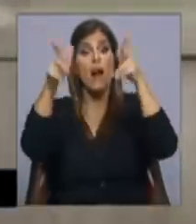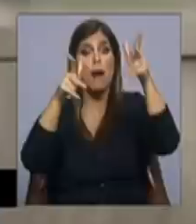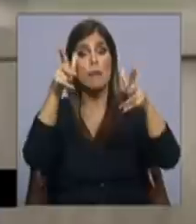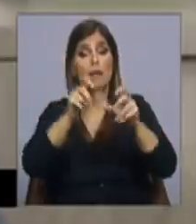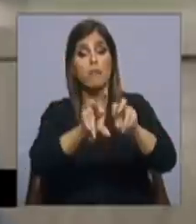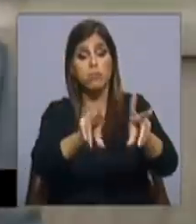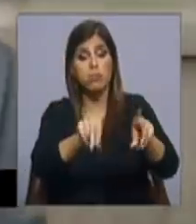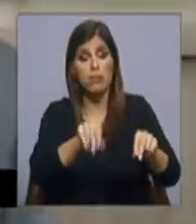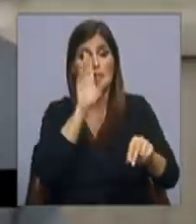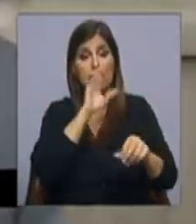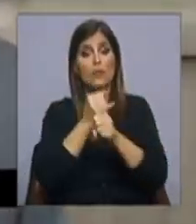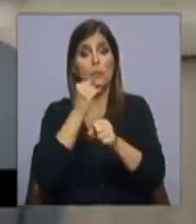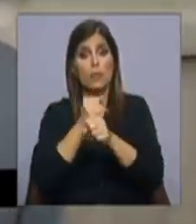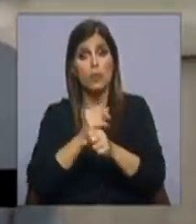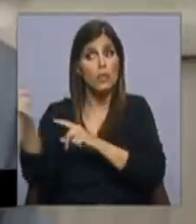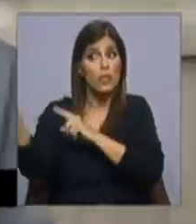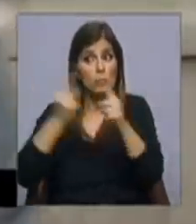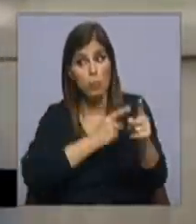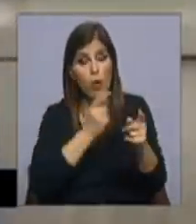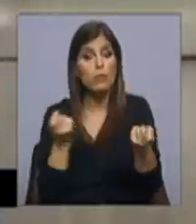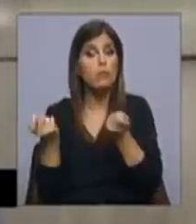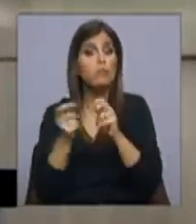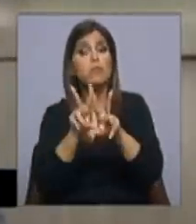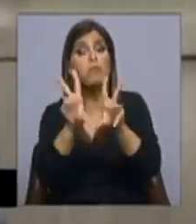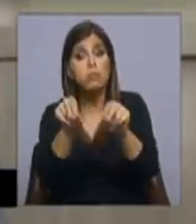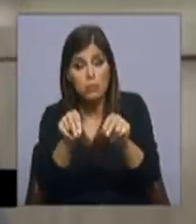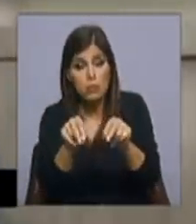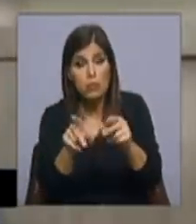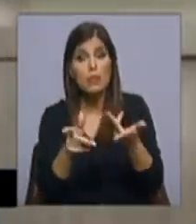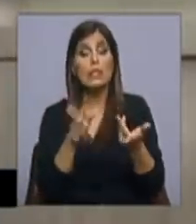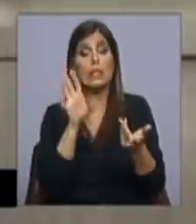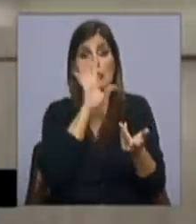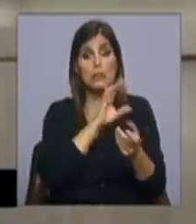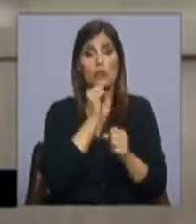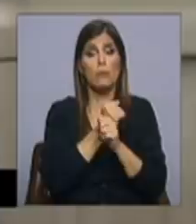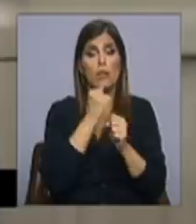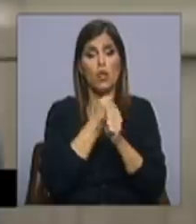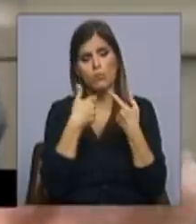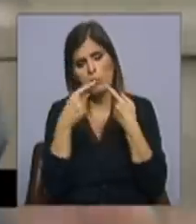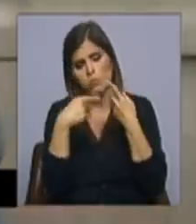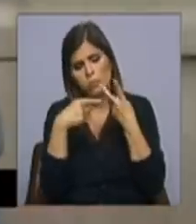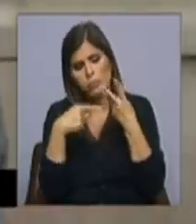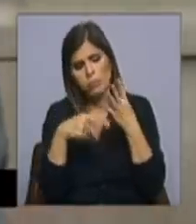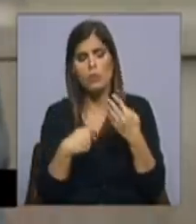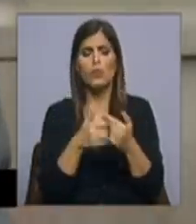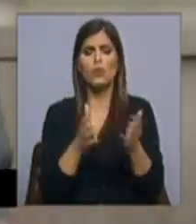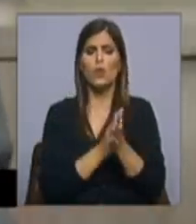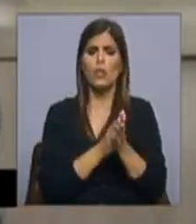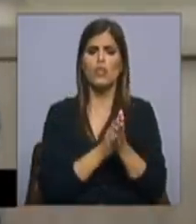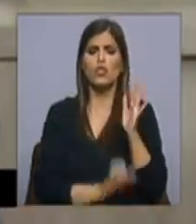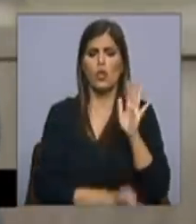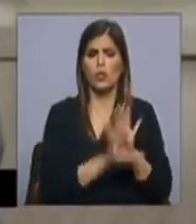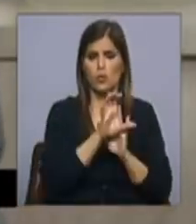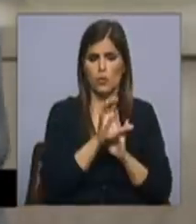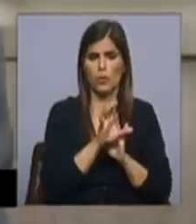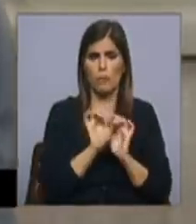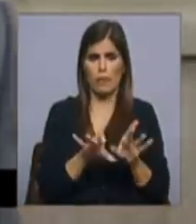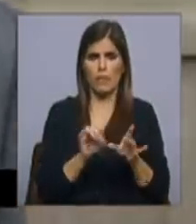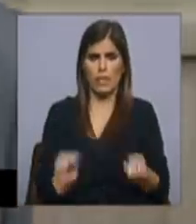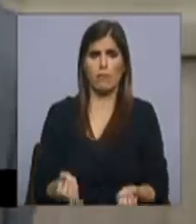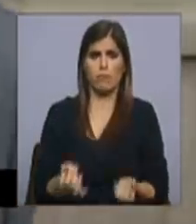esse trabalhador vai ter transporte higienizado, se esse trabalhador vai ter todos os apetrechos necessários para evitar